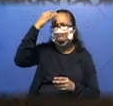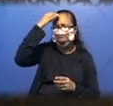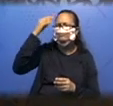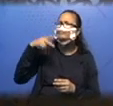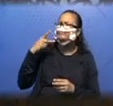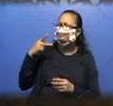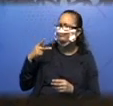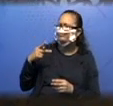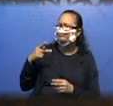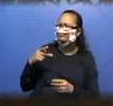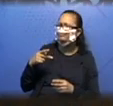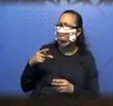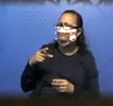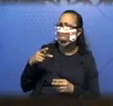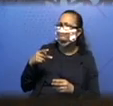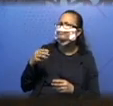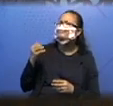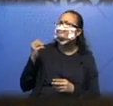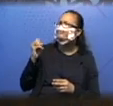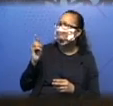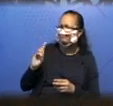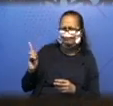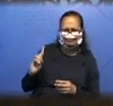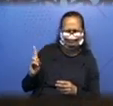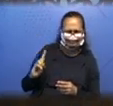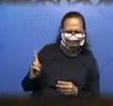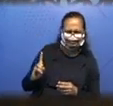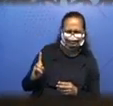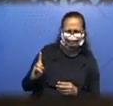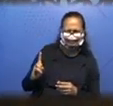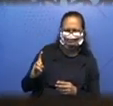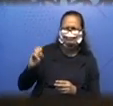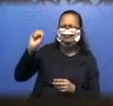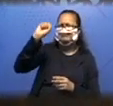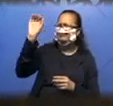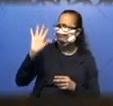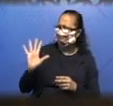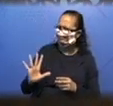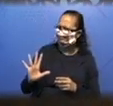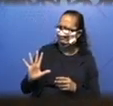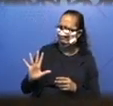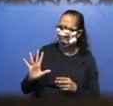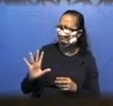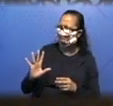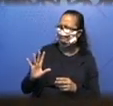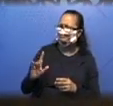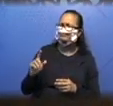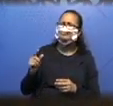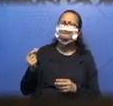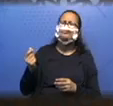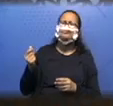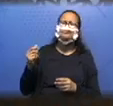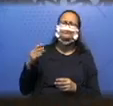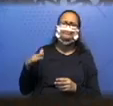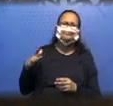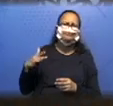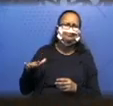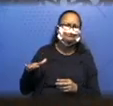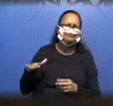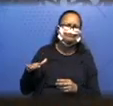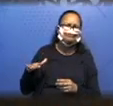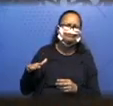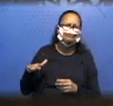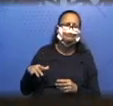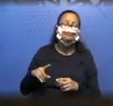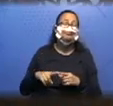falou, não, eu já sei que contornando a África é mais rápido, mais barato, você vai inventar moda? Não, não quero tua proposta,